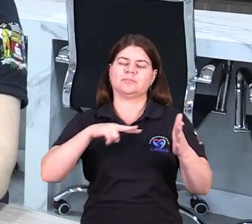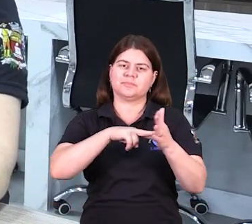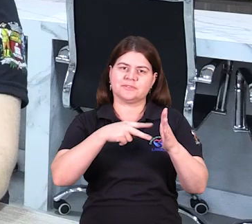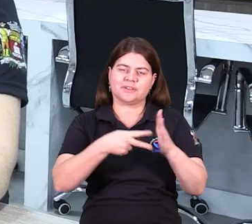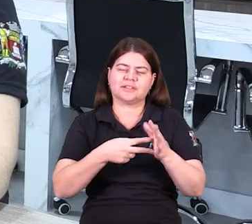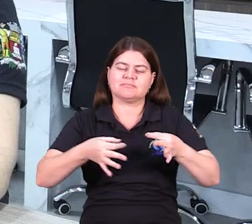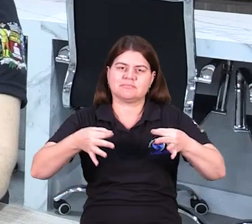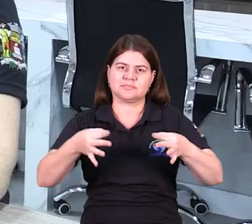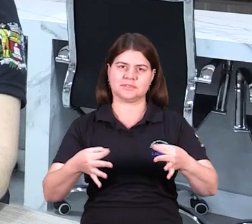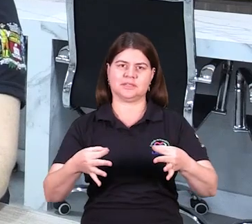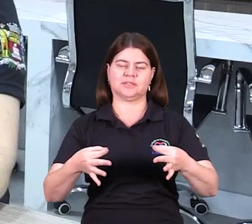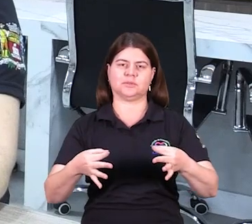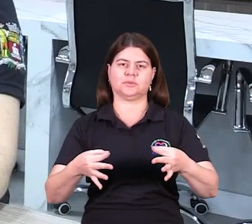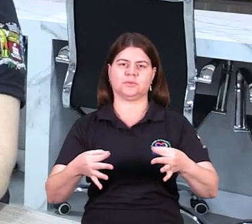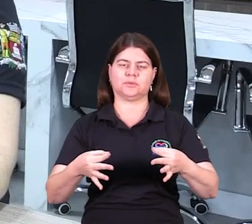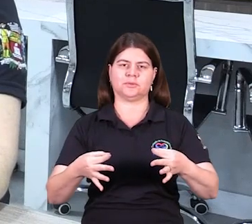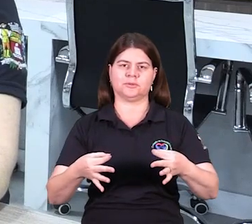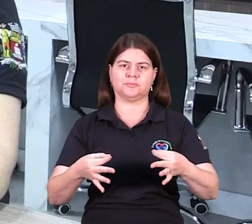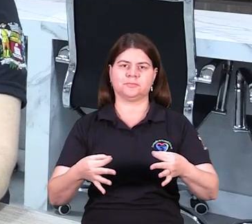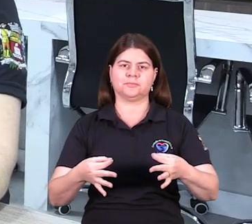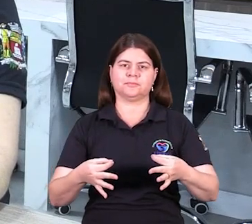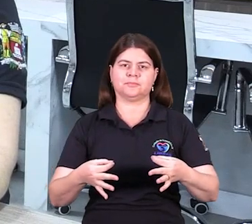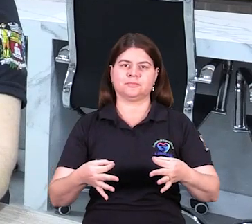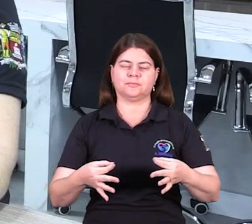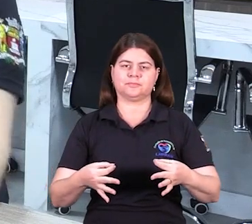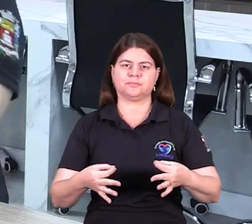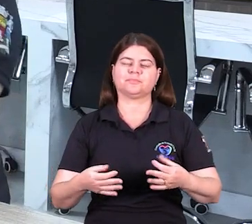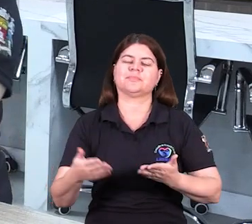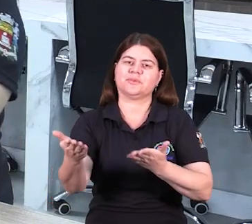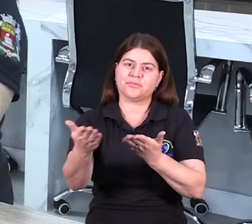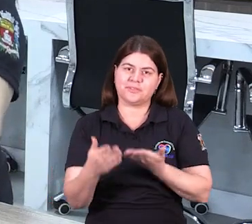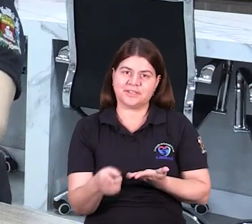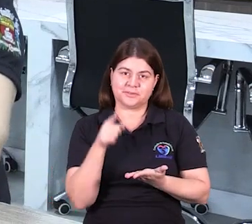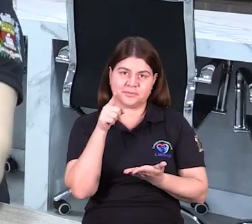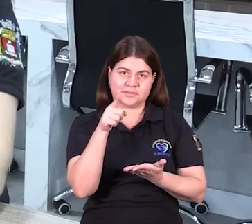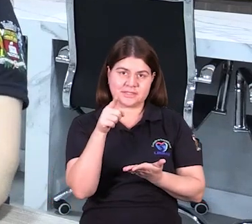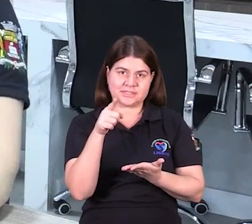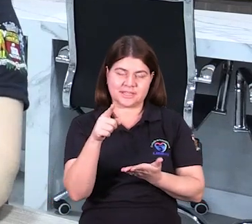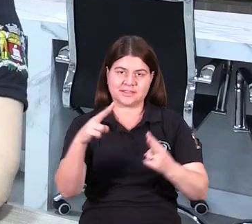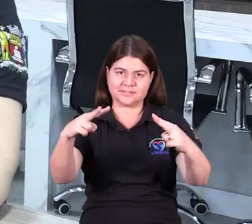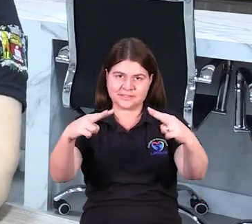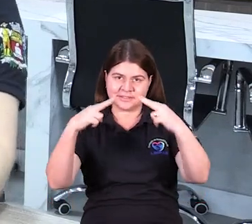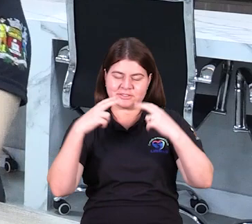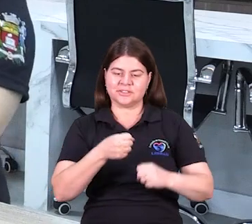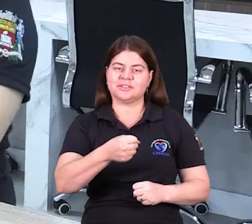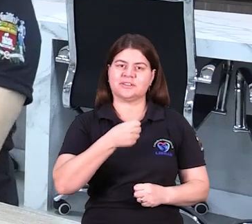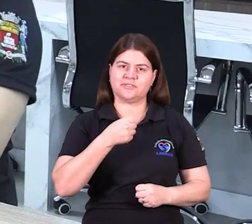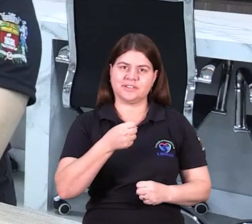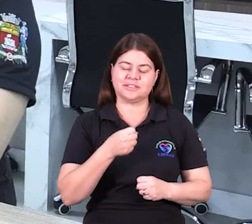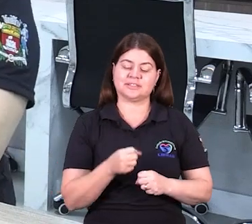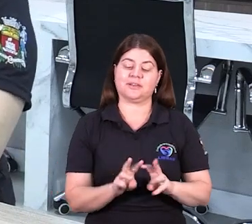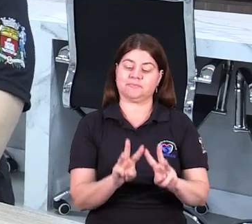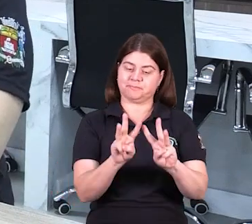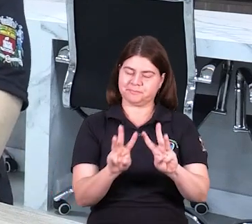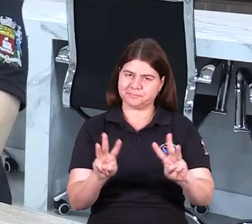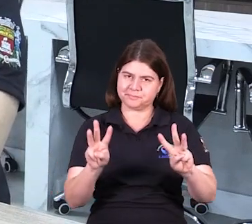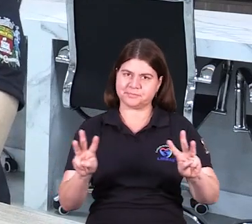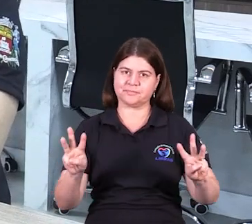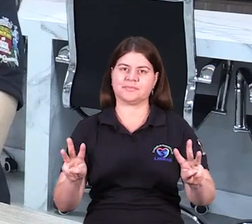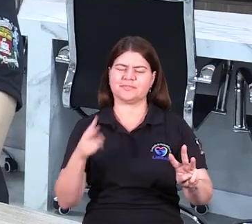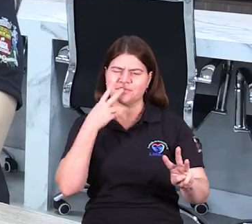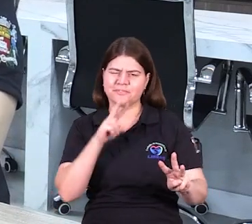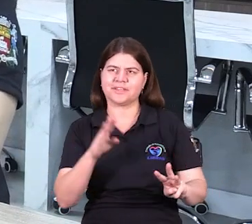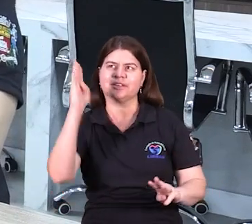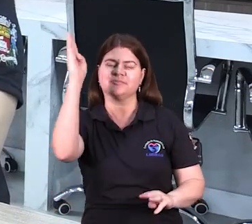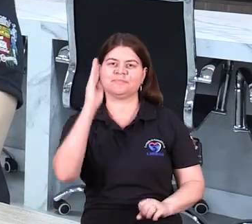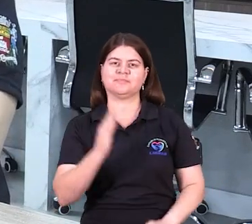todo o significado que ele tem. Convido, inclusive, quem estiver aí vendo a entrevista, para ir lá conferir na nossa